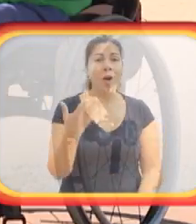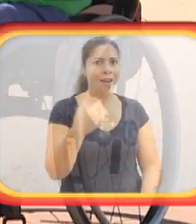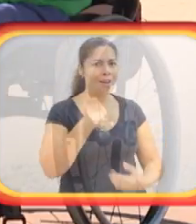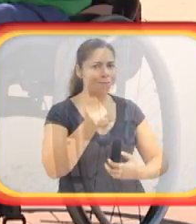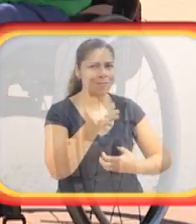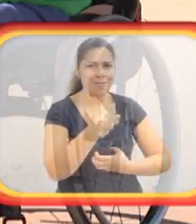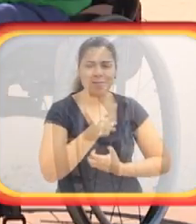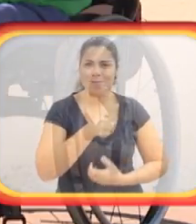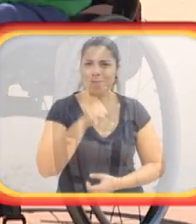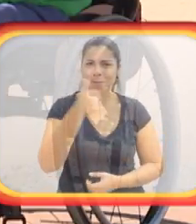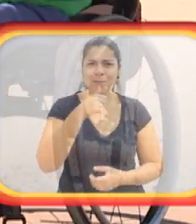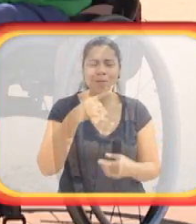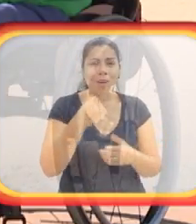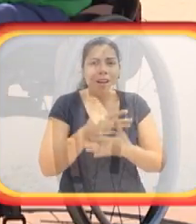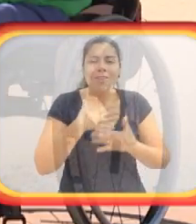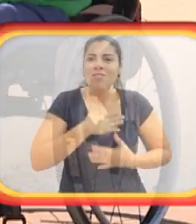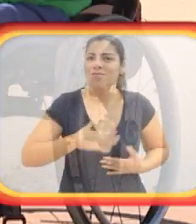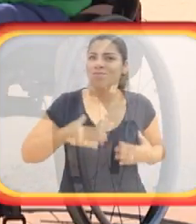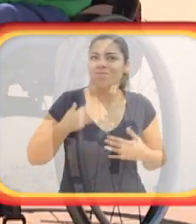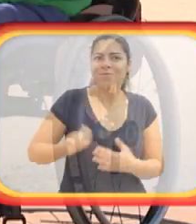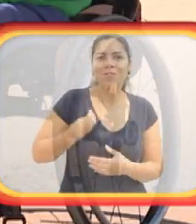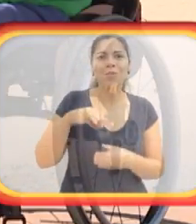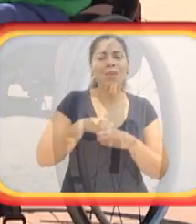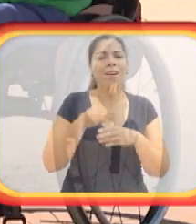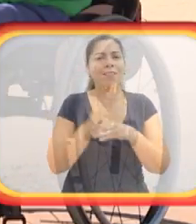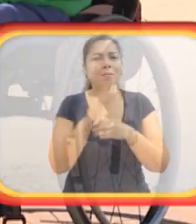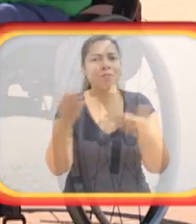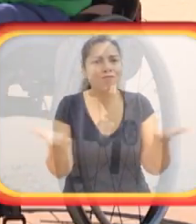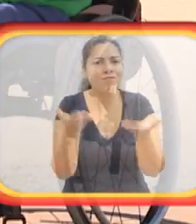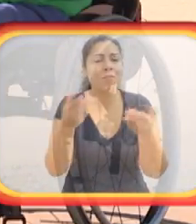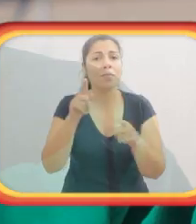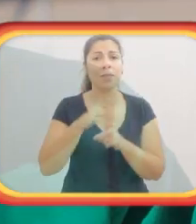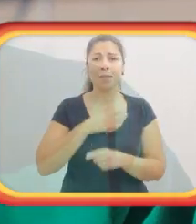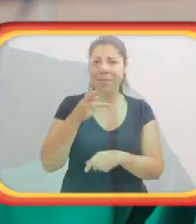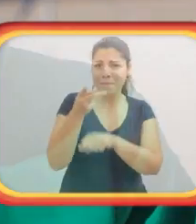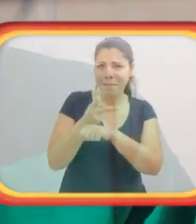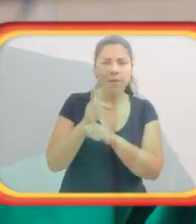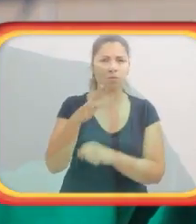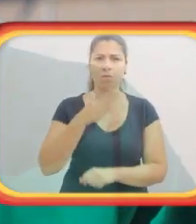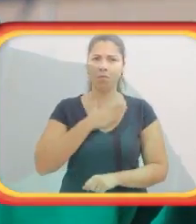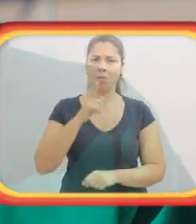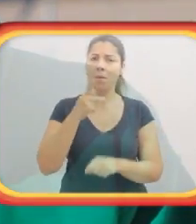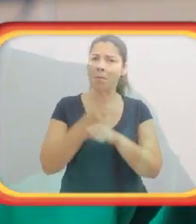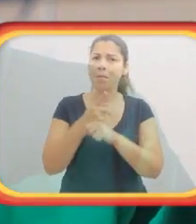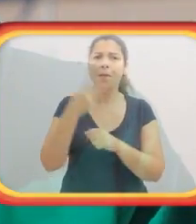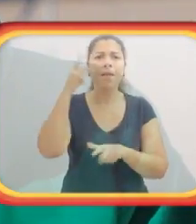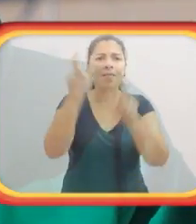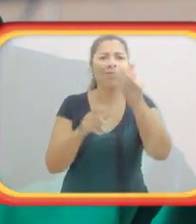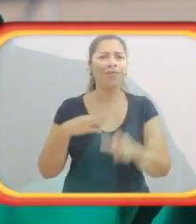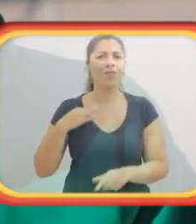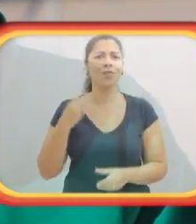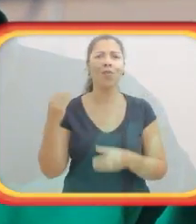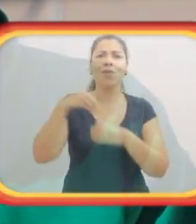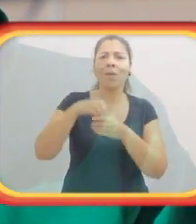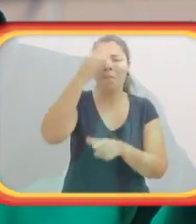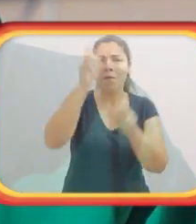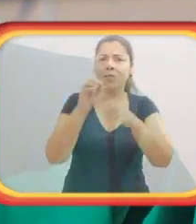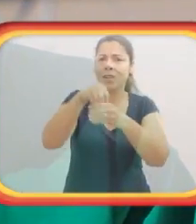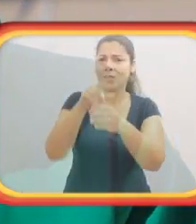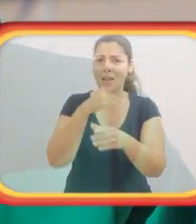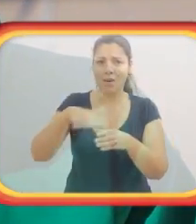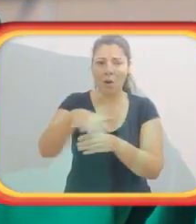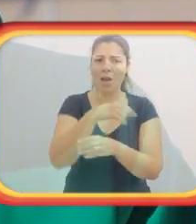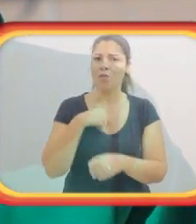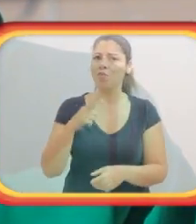melhores surfistas de surf adaptado. O que, que isso representa para você? Olha, eu senti-me primeiro